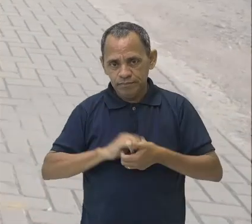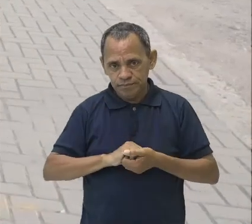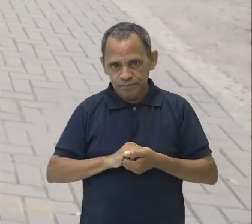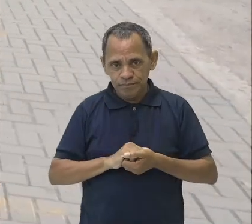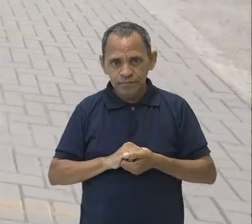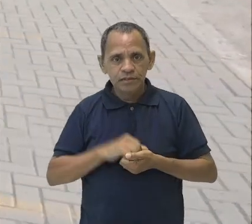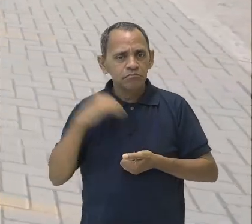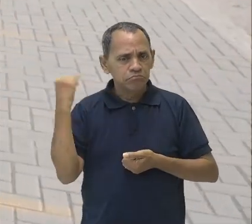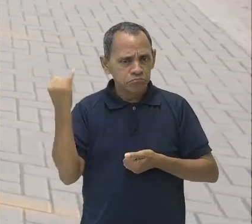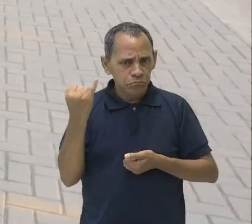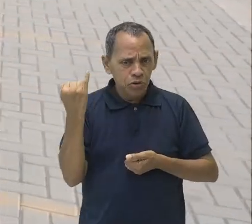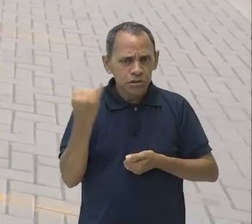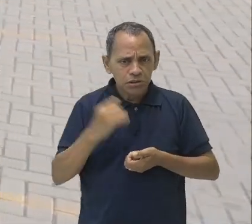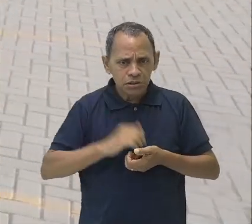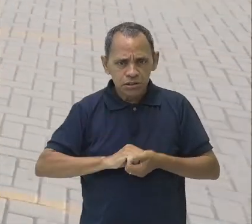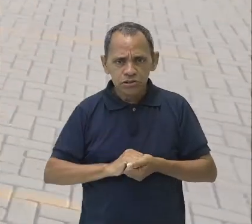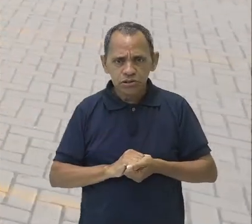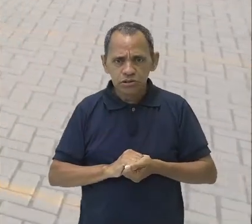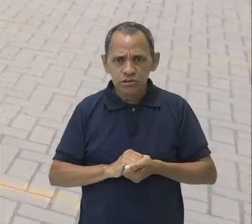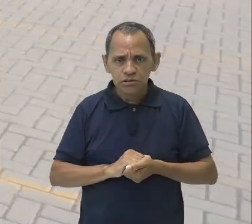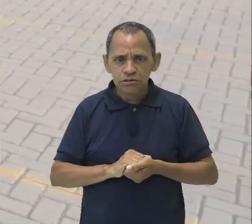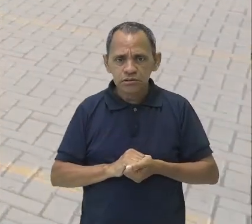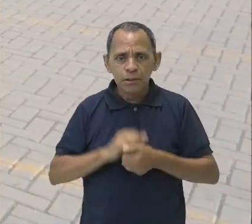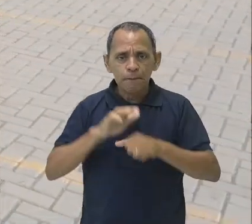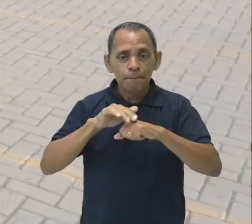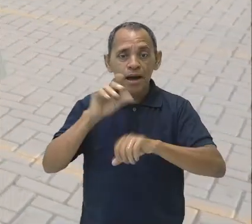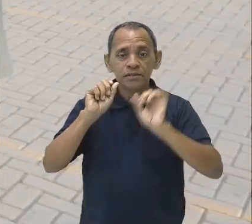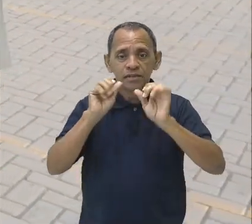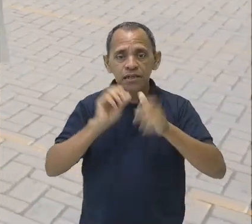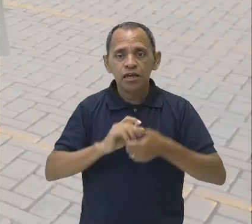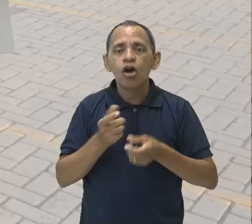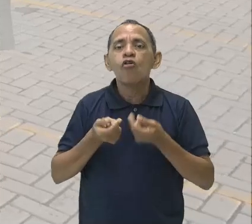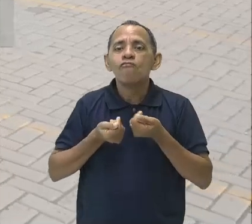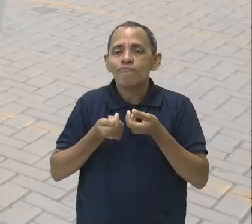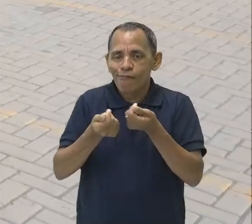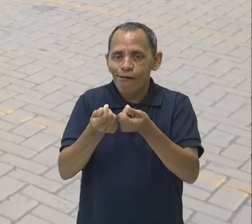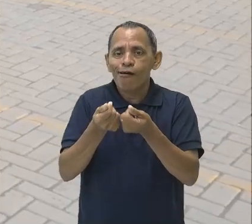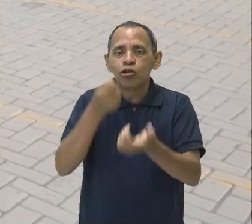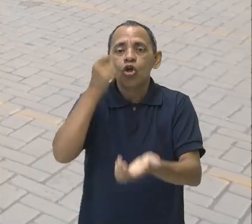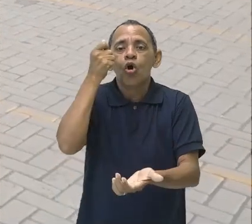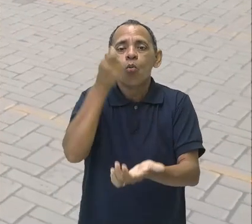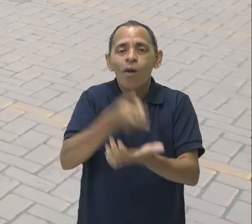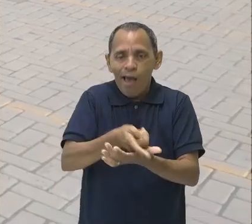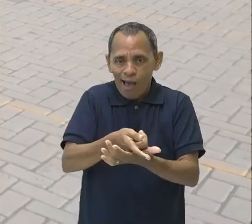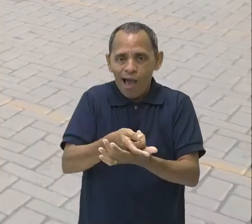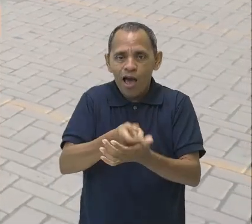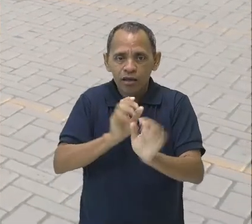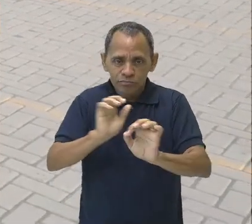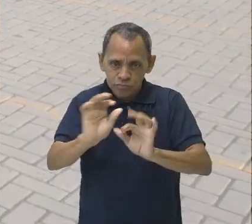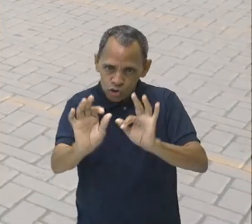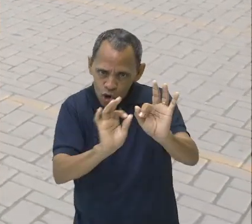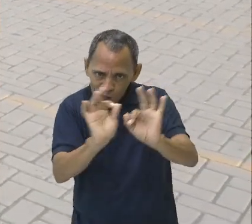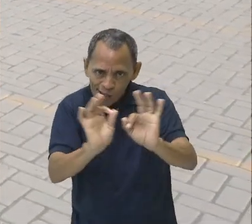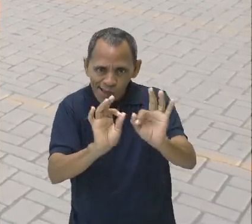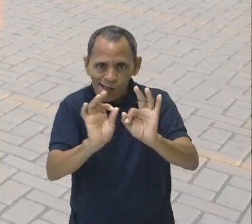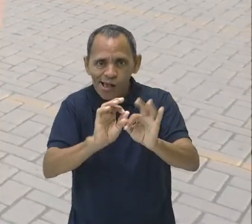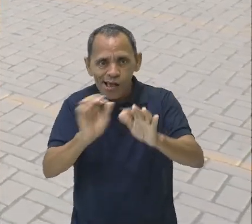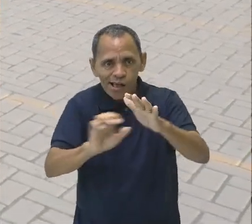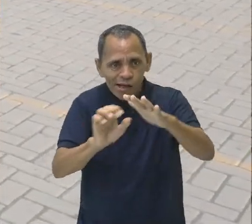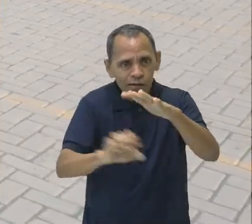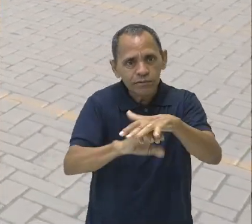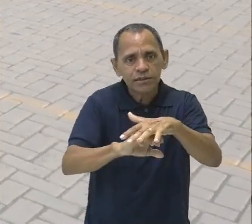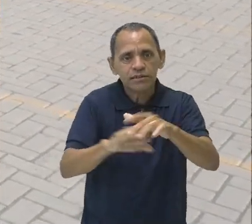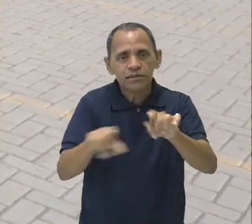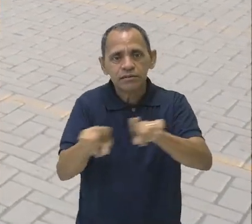importante isso, tá? E o mais importante, o valor que você vai ter que gastar para montar a tua empresa. Porque tudo isso tem que ser incluso, de